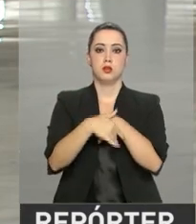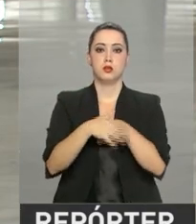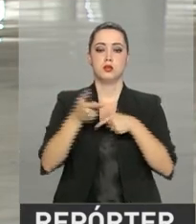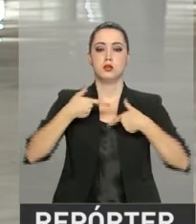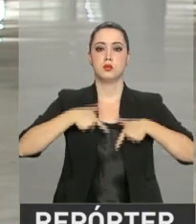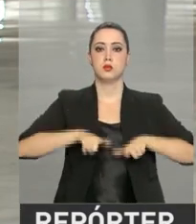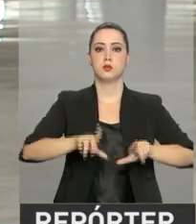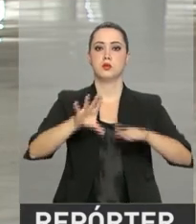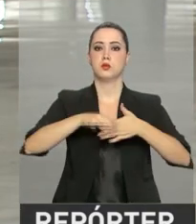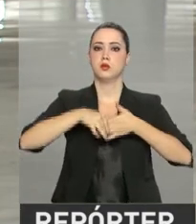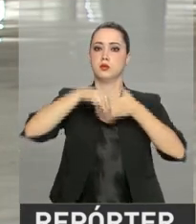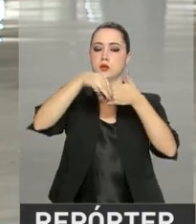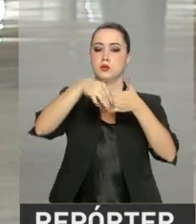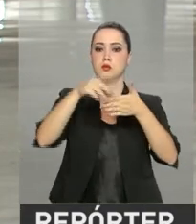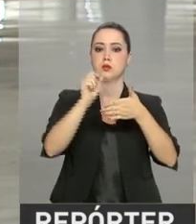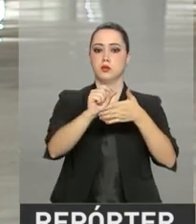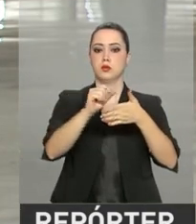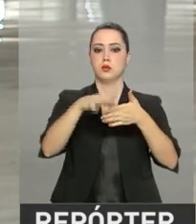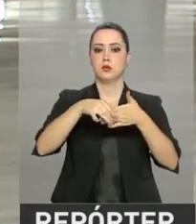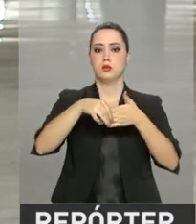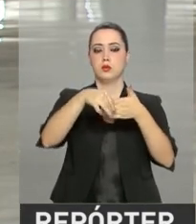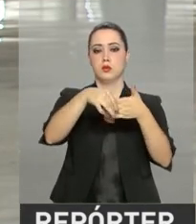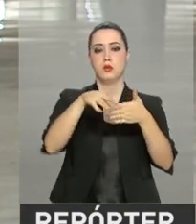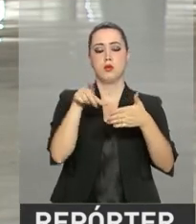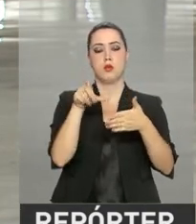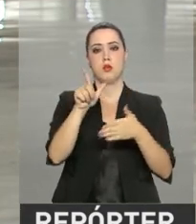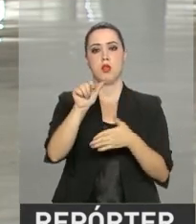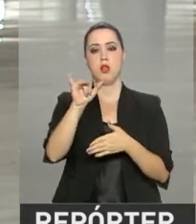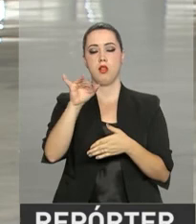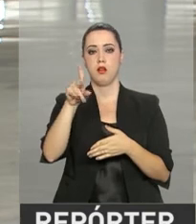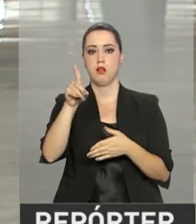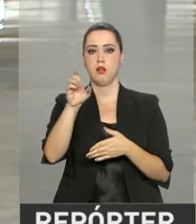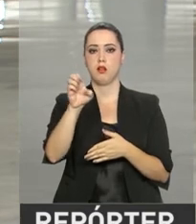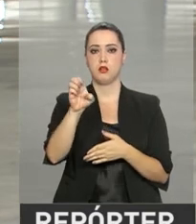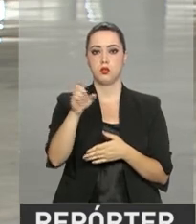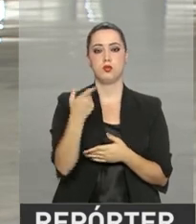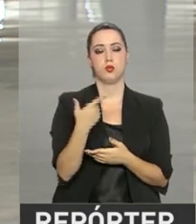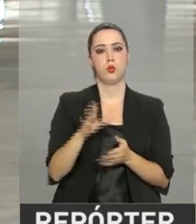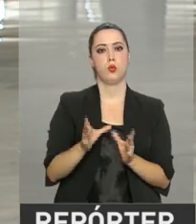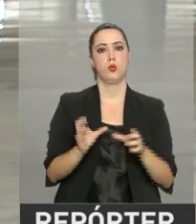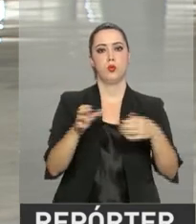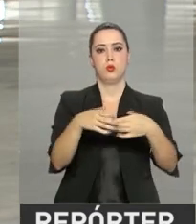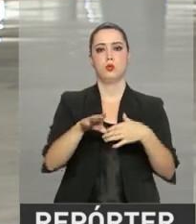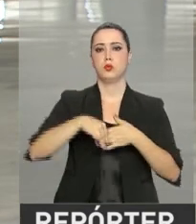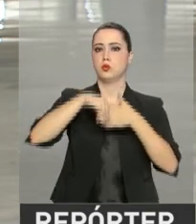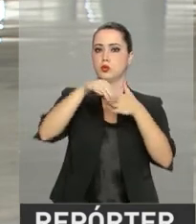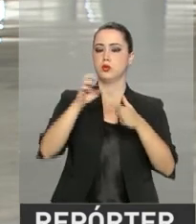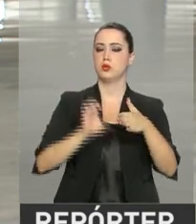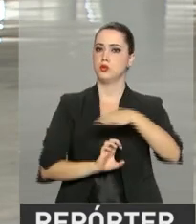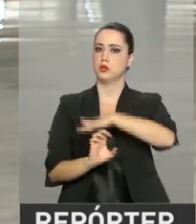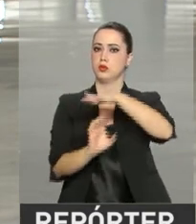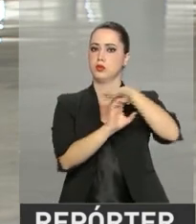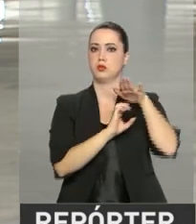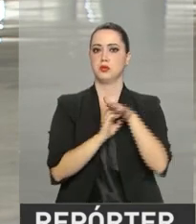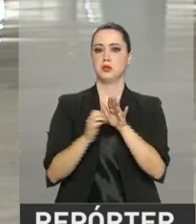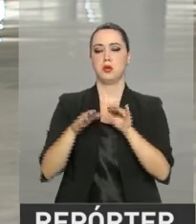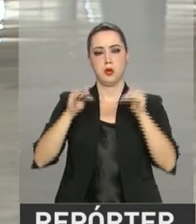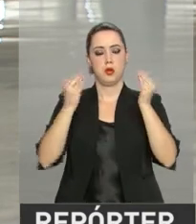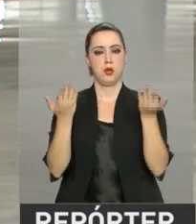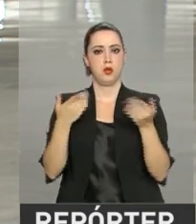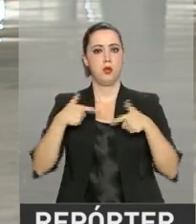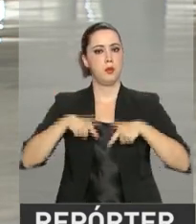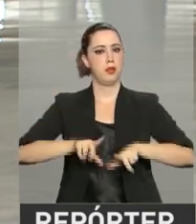2016 do líder do lide grupo de líderes empresariais a premiação homenageia empresas e personalidades